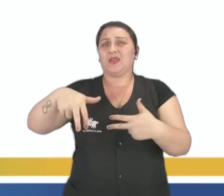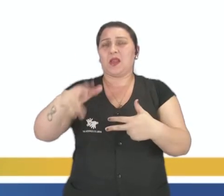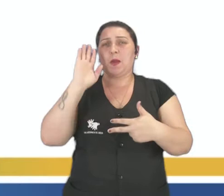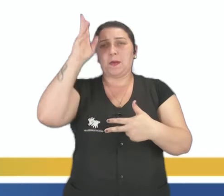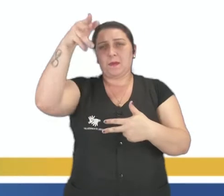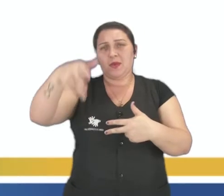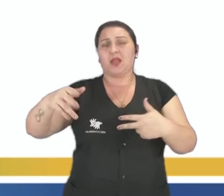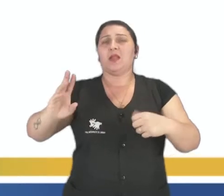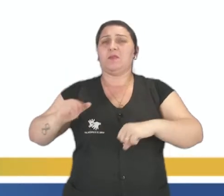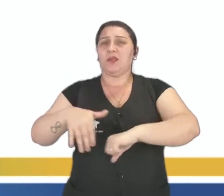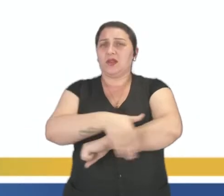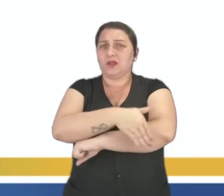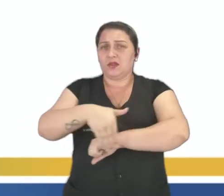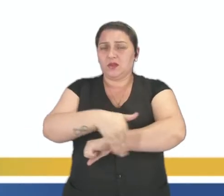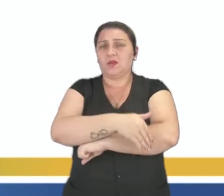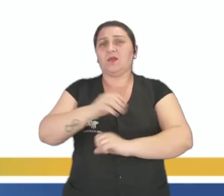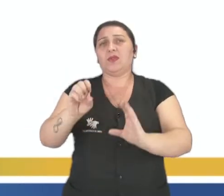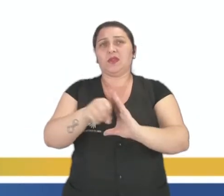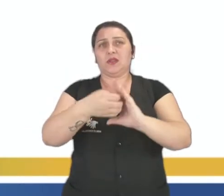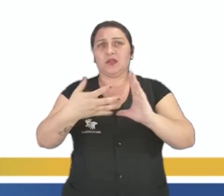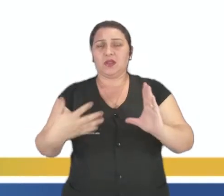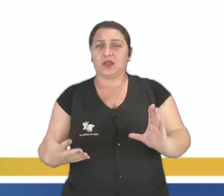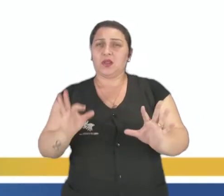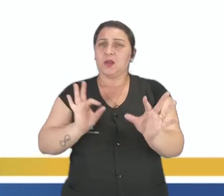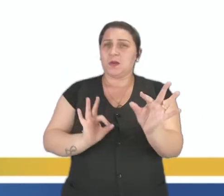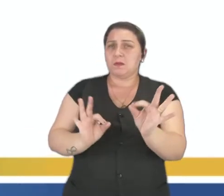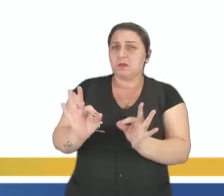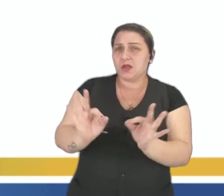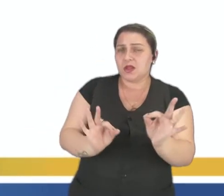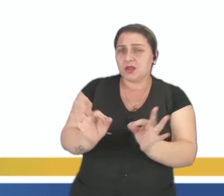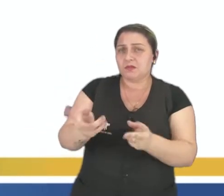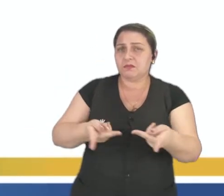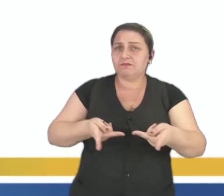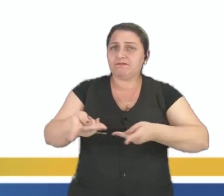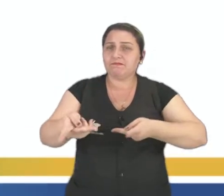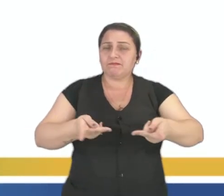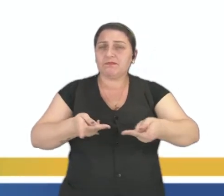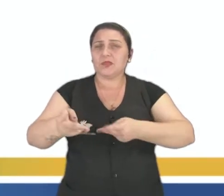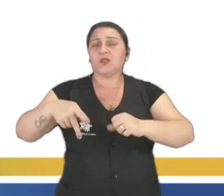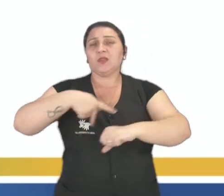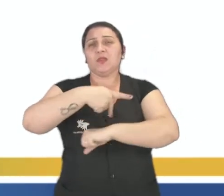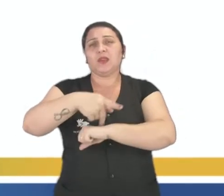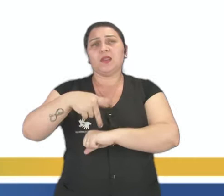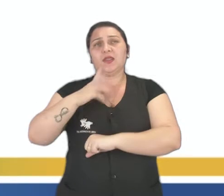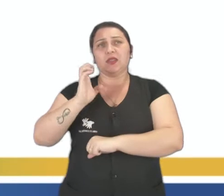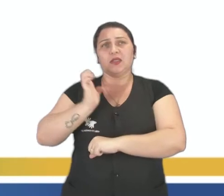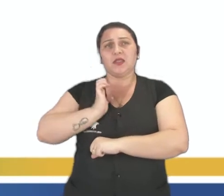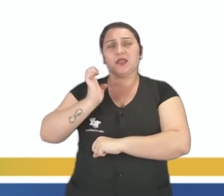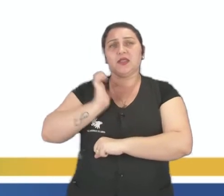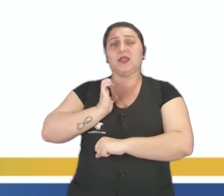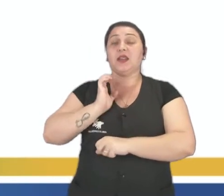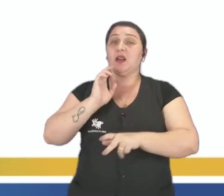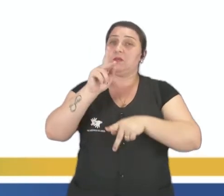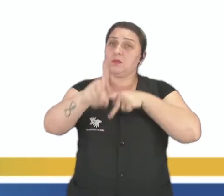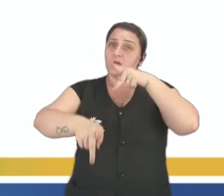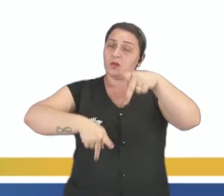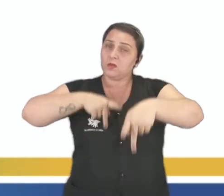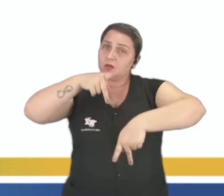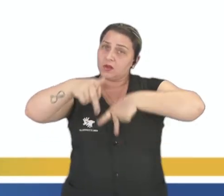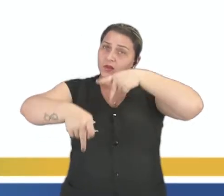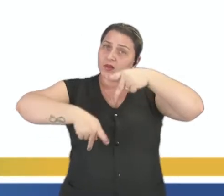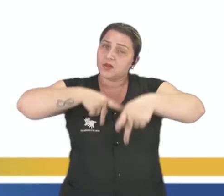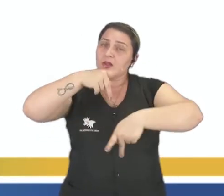principais vias. Então essa é uma característica de planejamento, de organização dos países ricos. E a população é